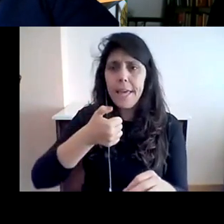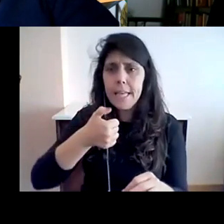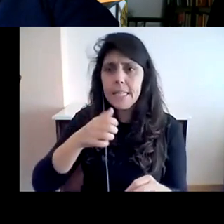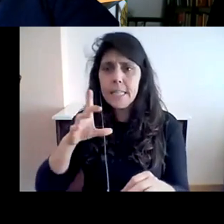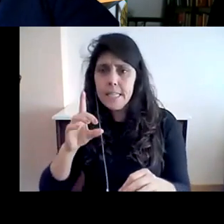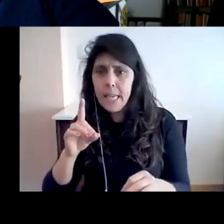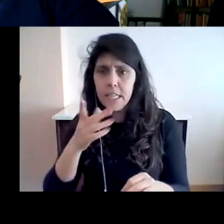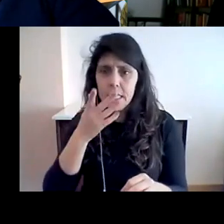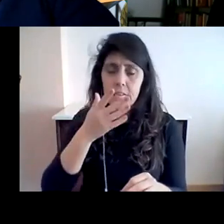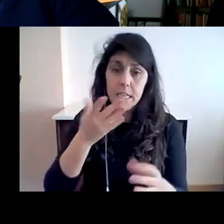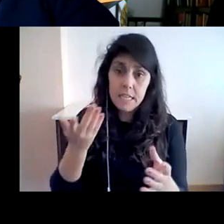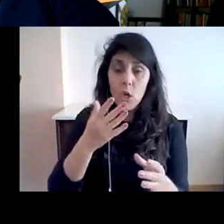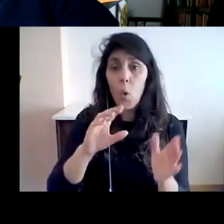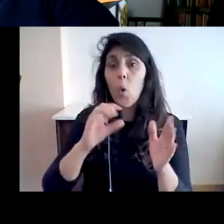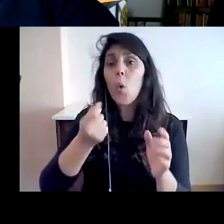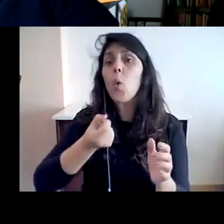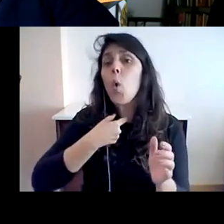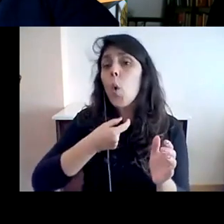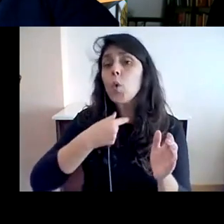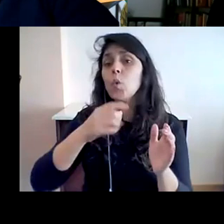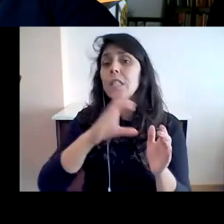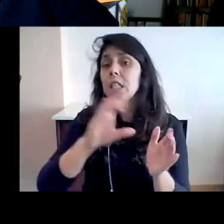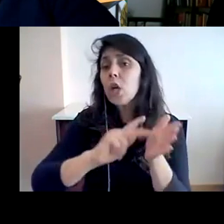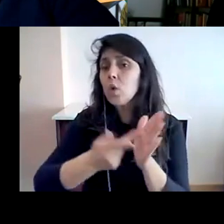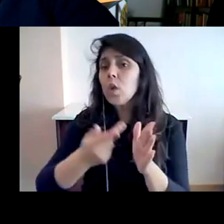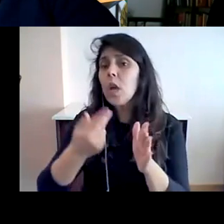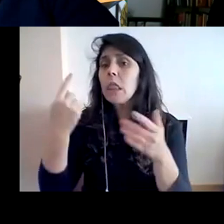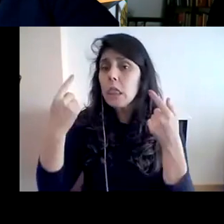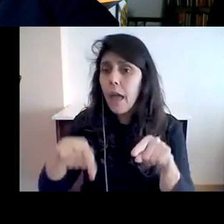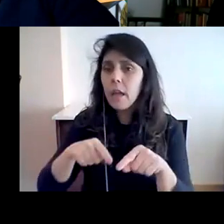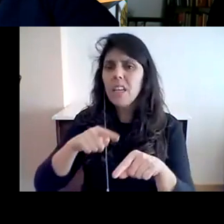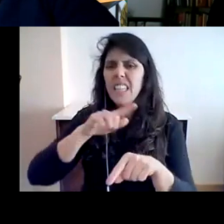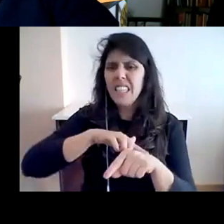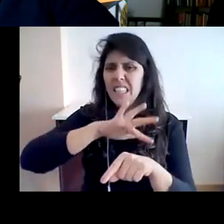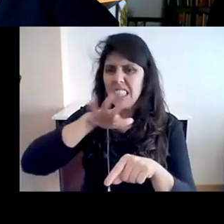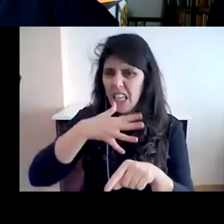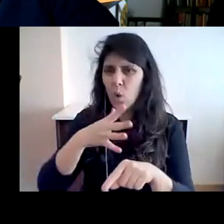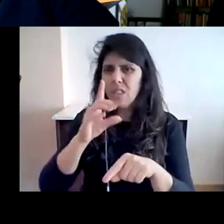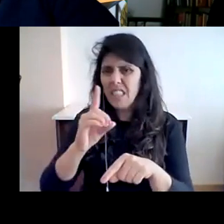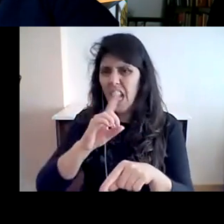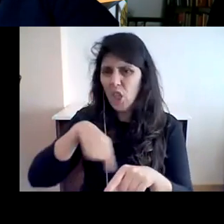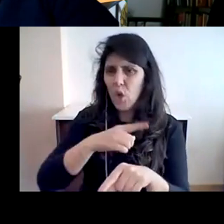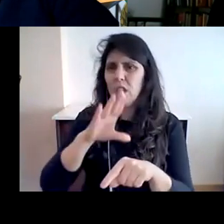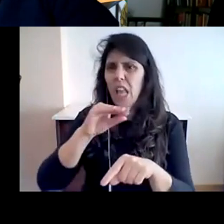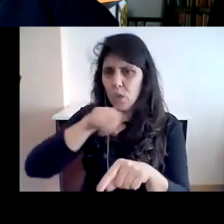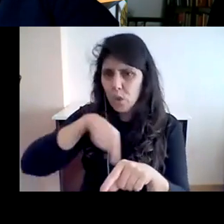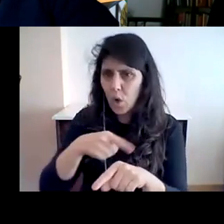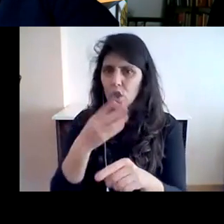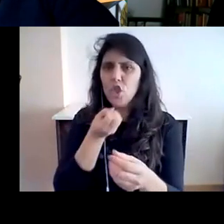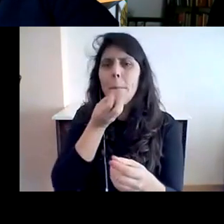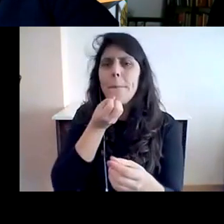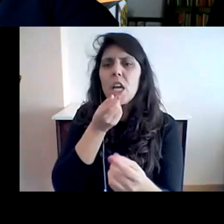e Tecnologias tenha 5, 6, 10 horas de explicações, que o ritmo de